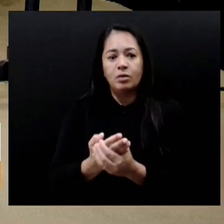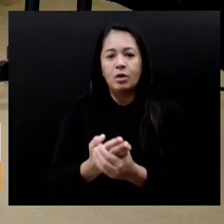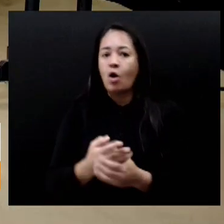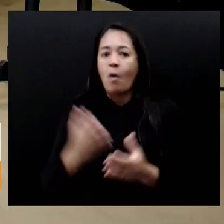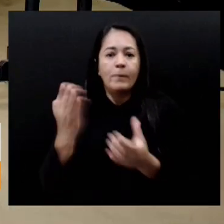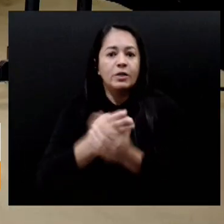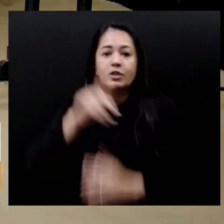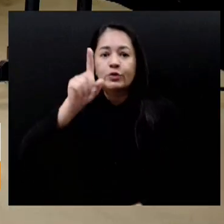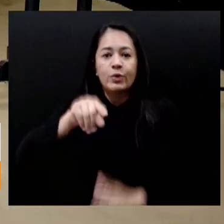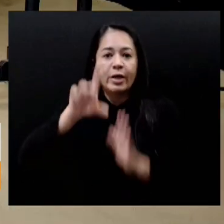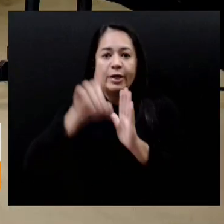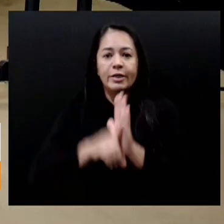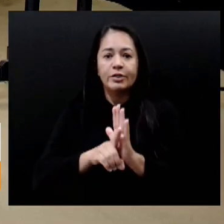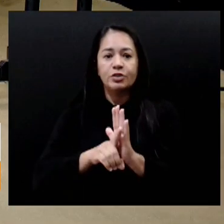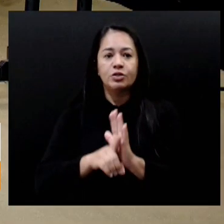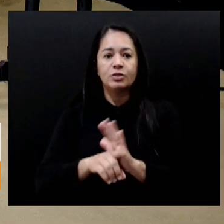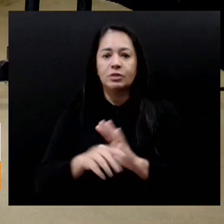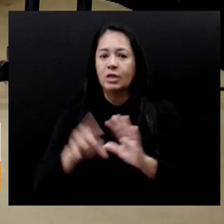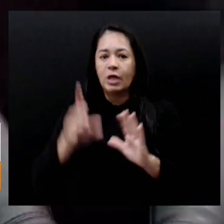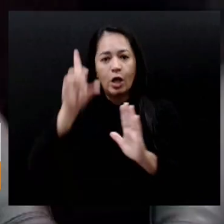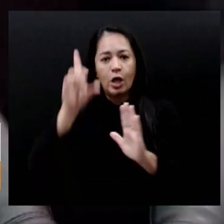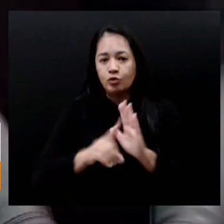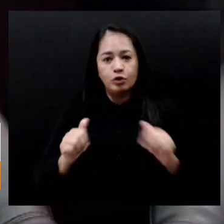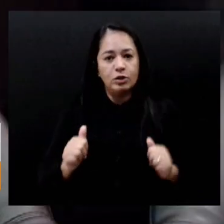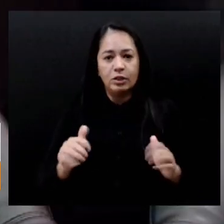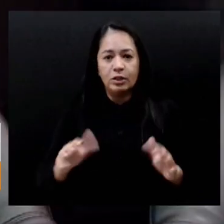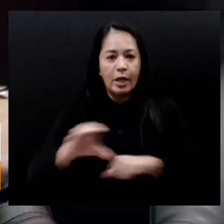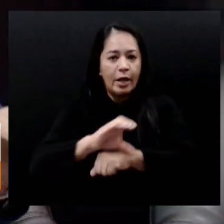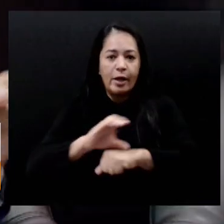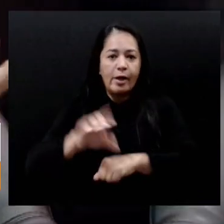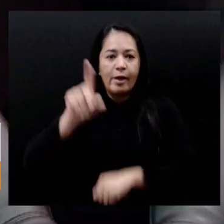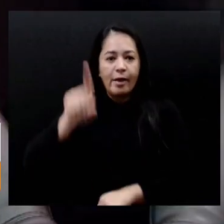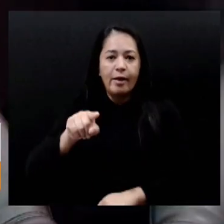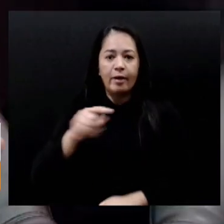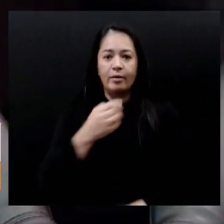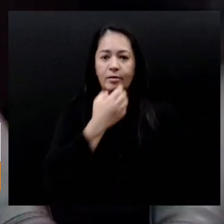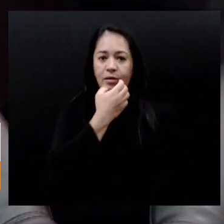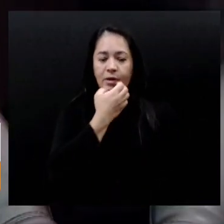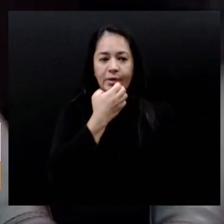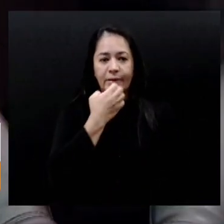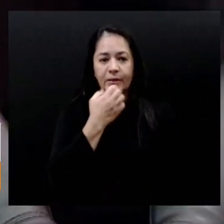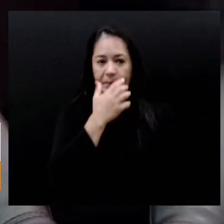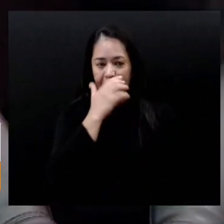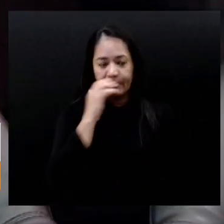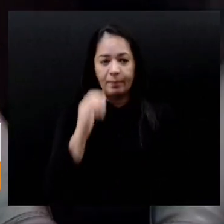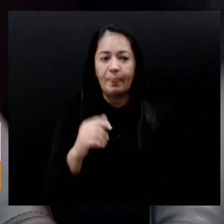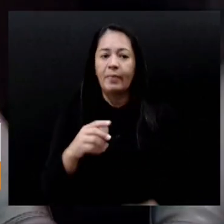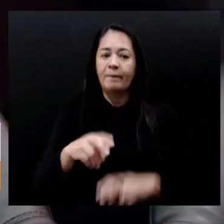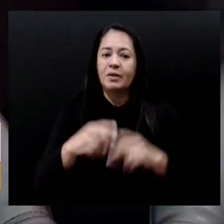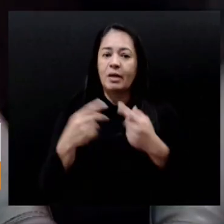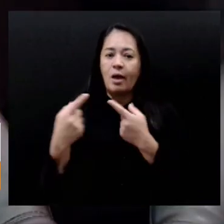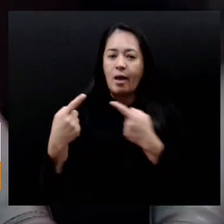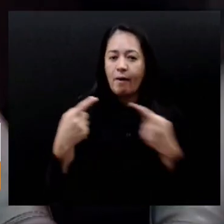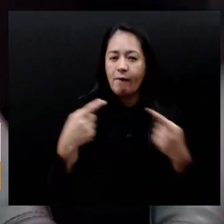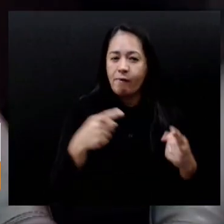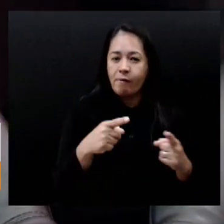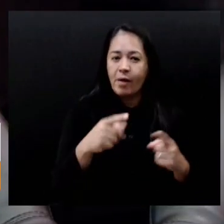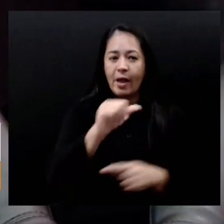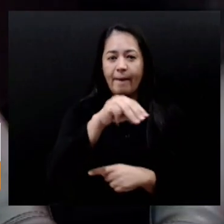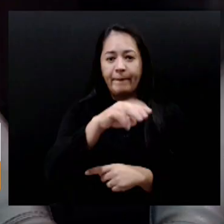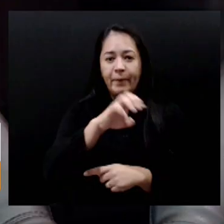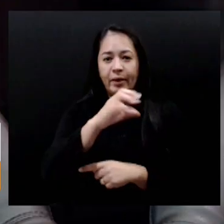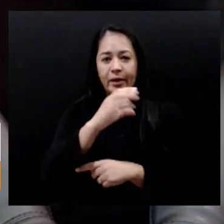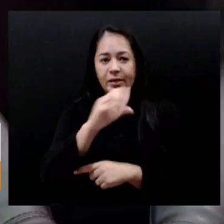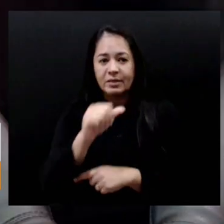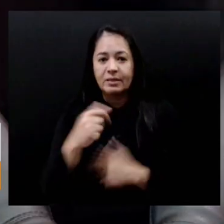Exato, não é um direito de ação, é constitucional esse direito. Sim. Então, a ameaça tem essas duas coisas. Primeiro, tem que ser algo injusto, também tem que ser injusto,